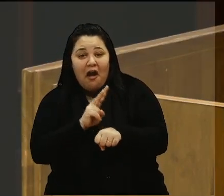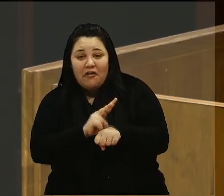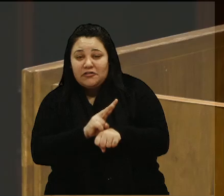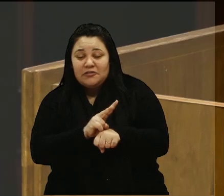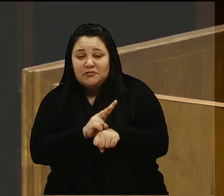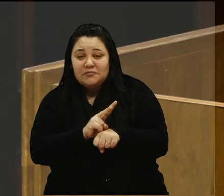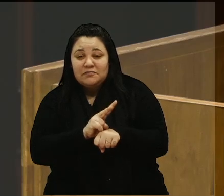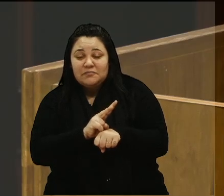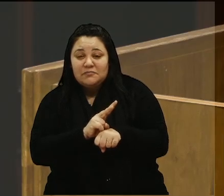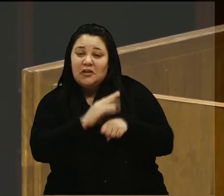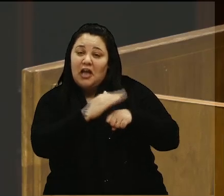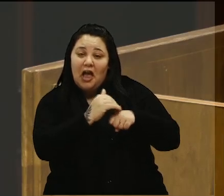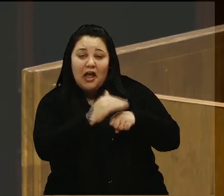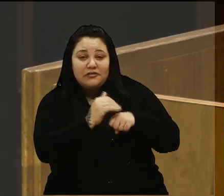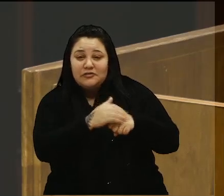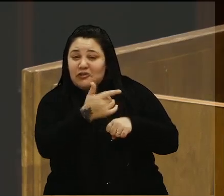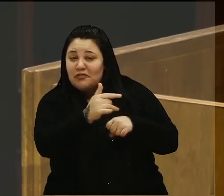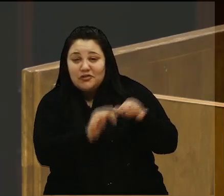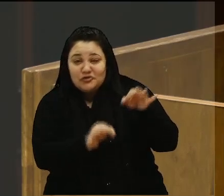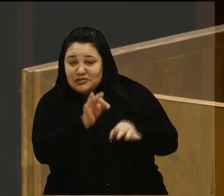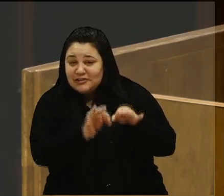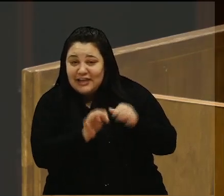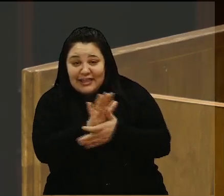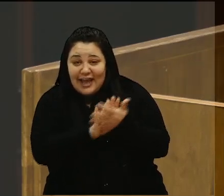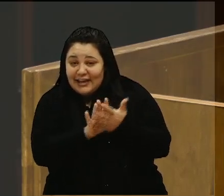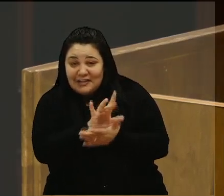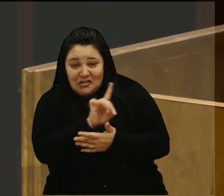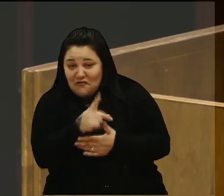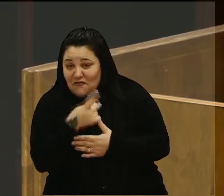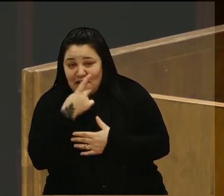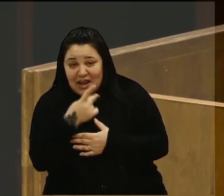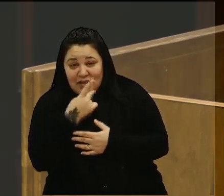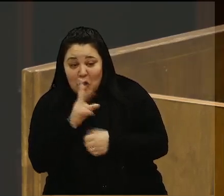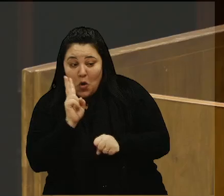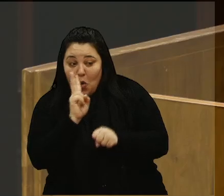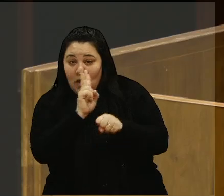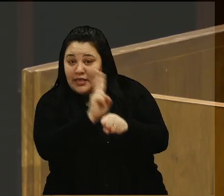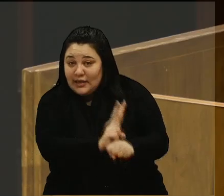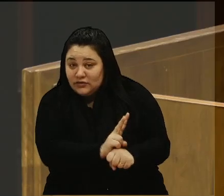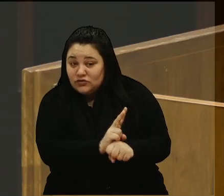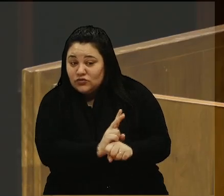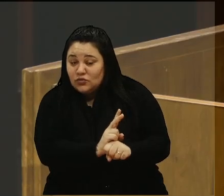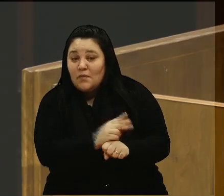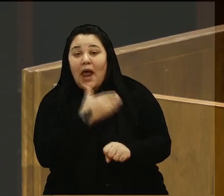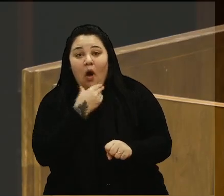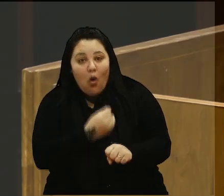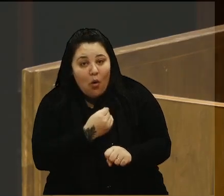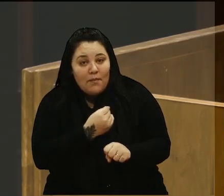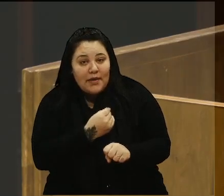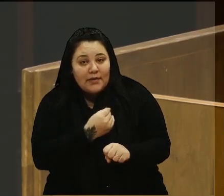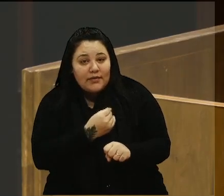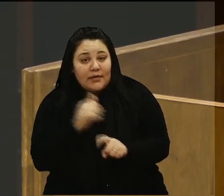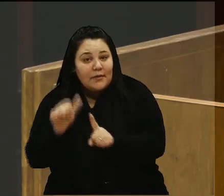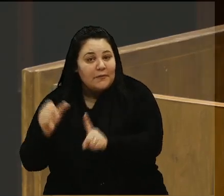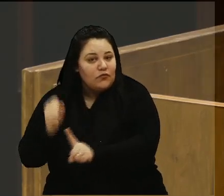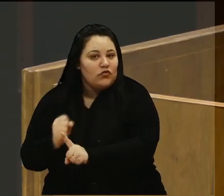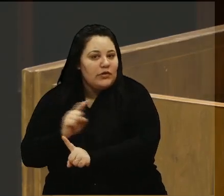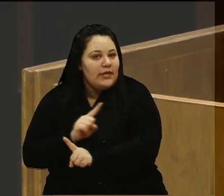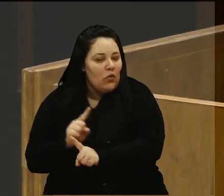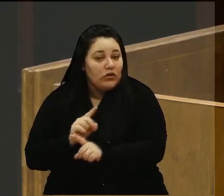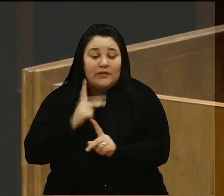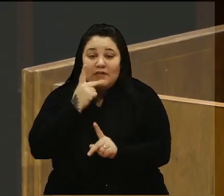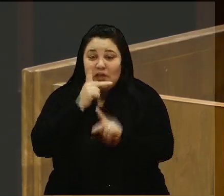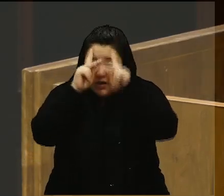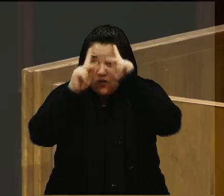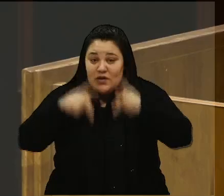sem justiça, e não estamos falando de proteção para agressores, senhoras e senhores. Estamos falando de reconhecer